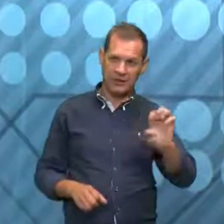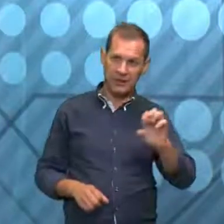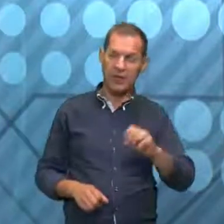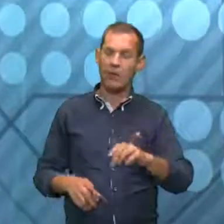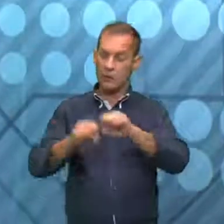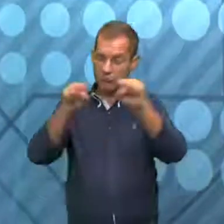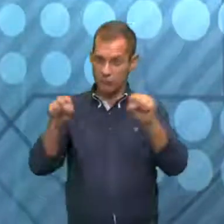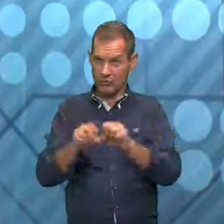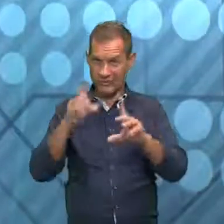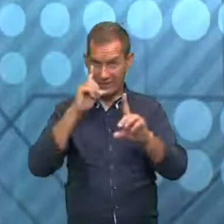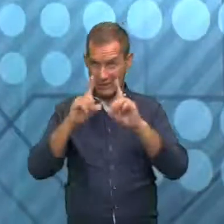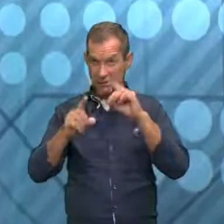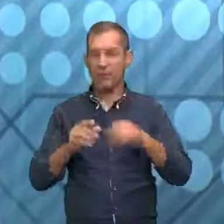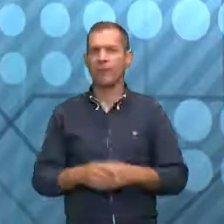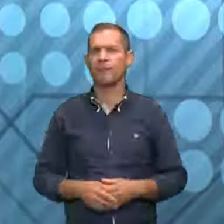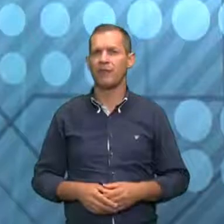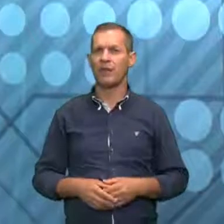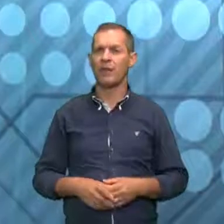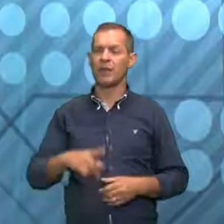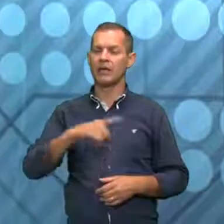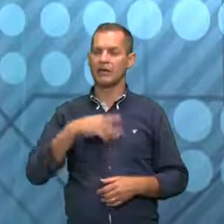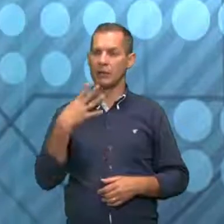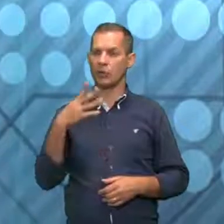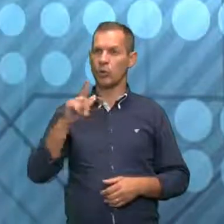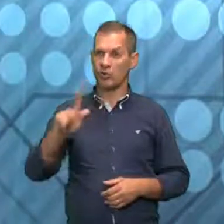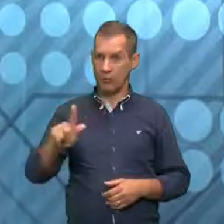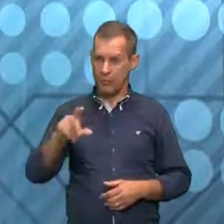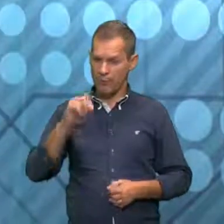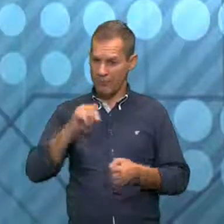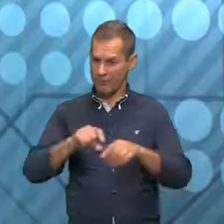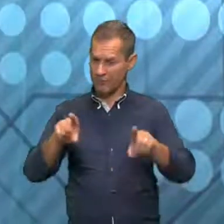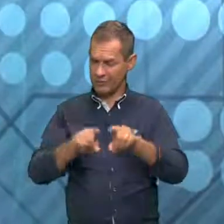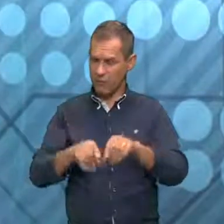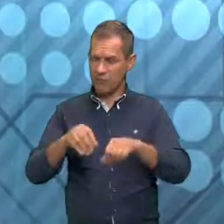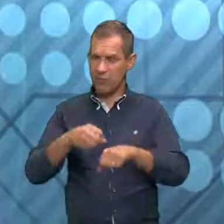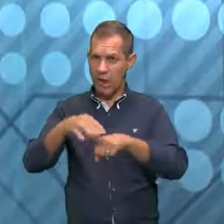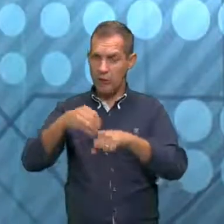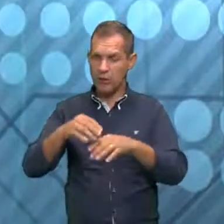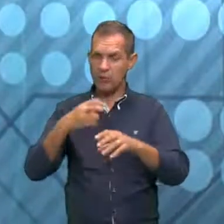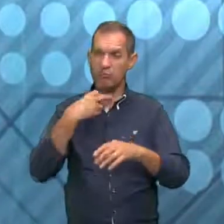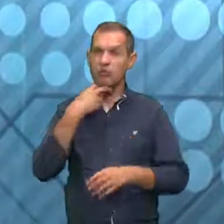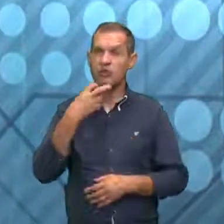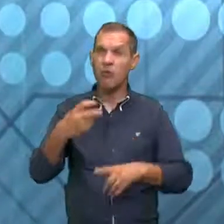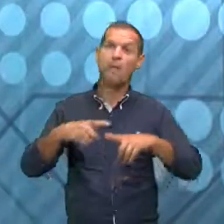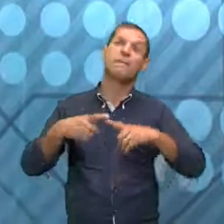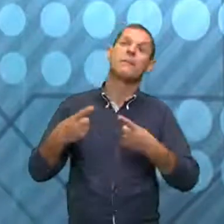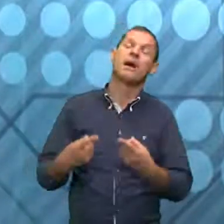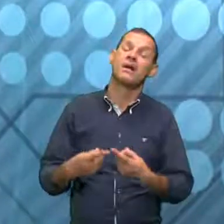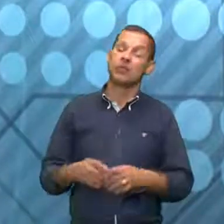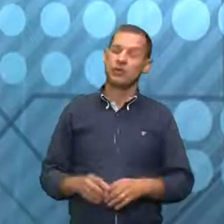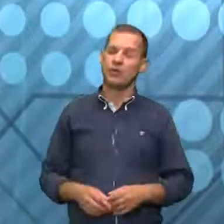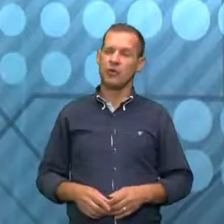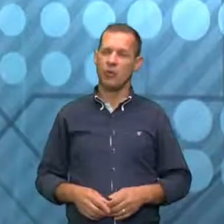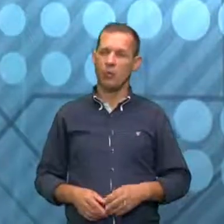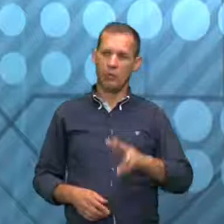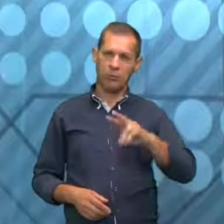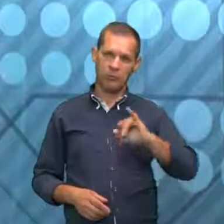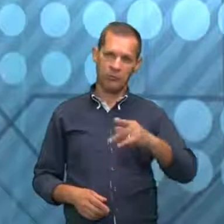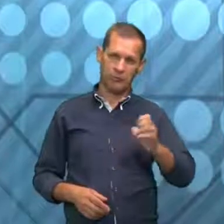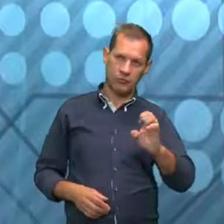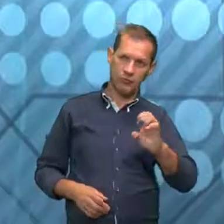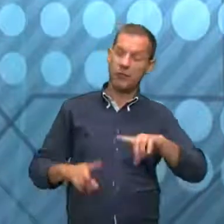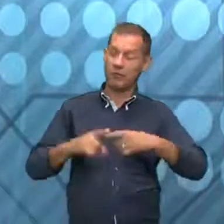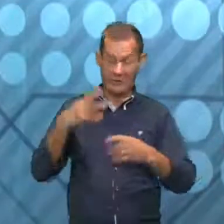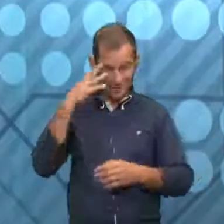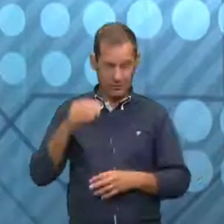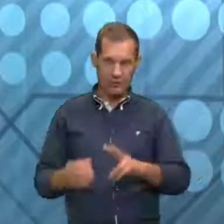sistema de dados provindo do 4G, para fazer também a transmissão de voz. É uma espécie de VoIP. Que VoIP,